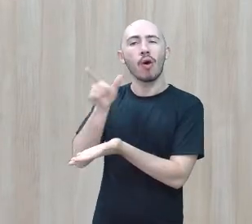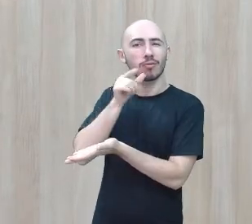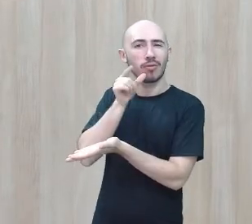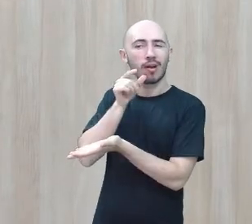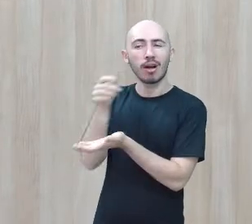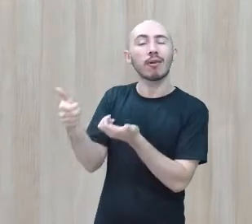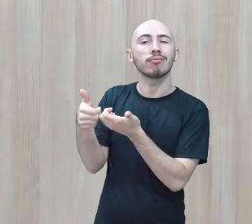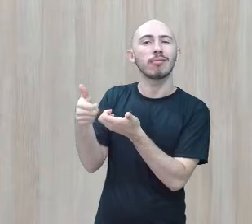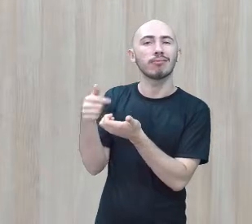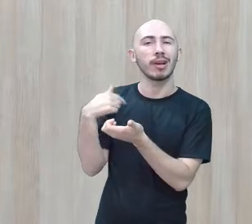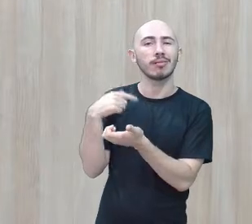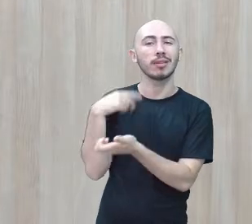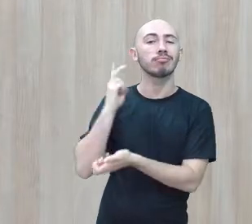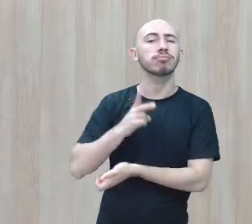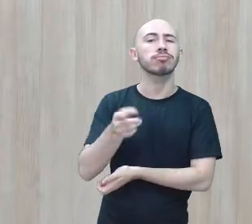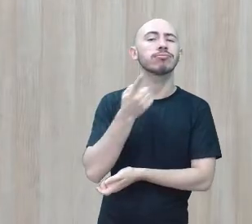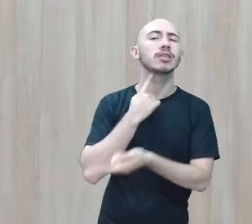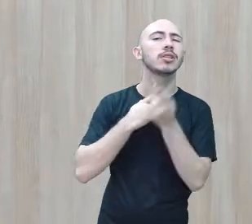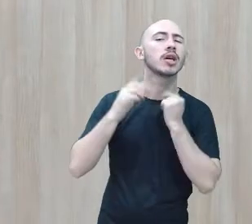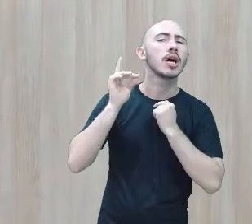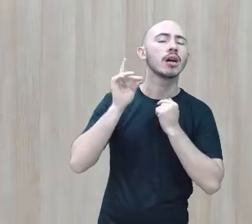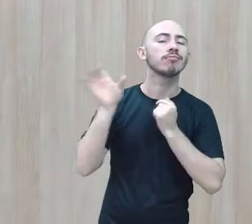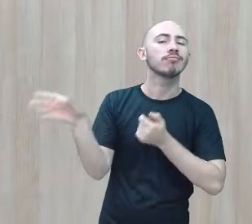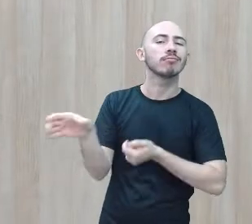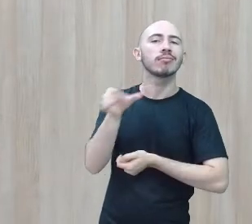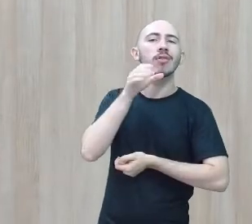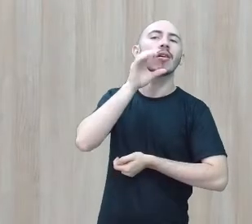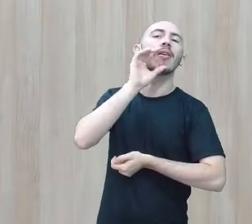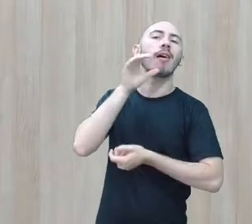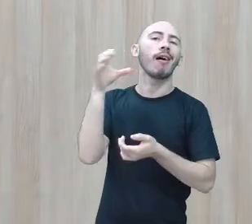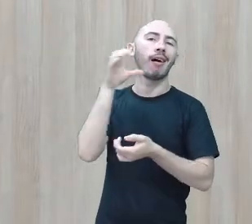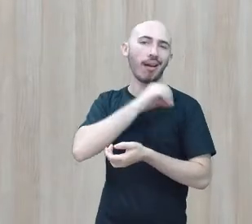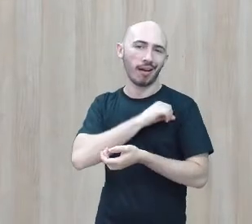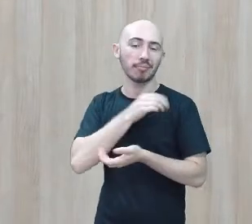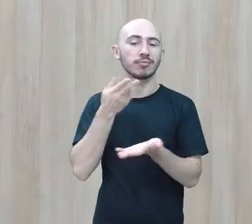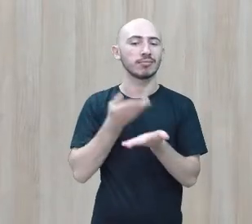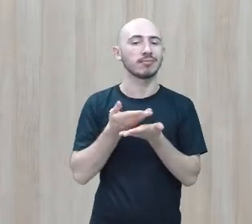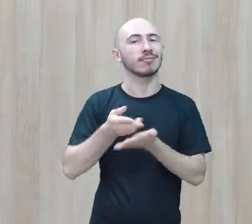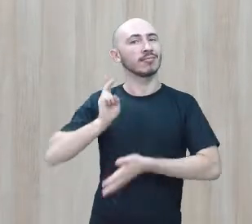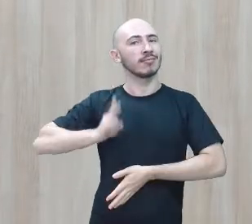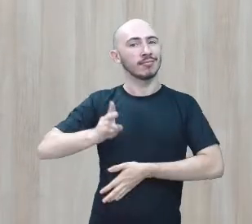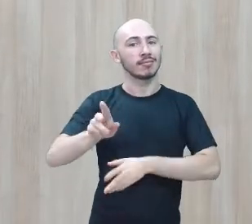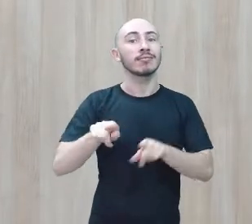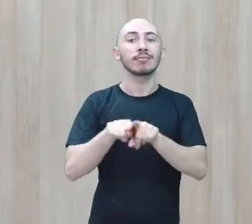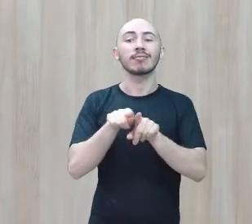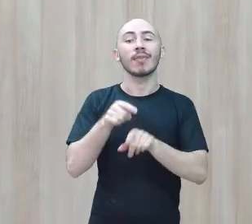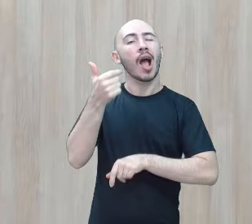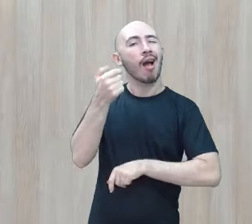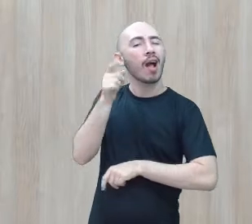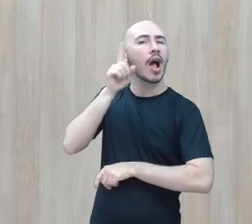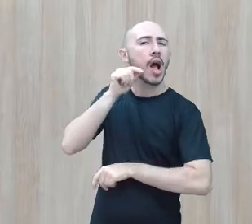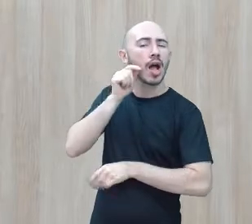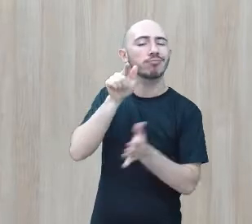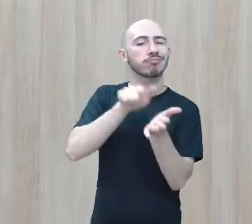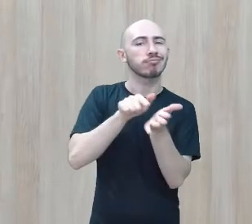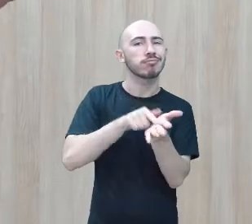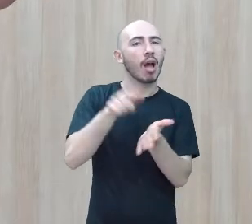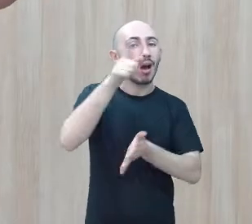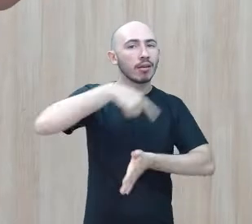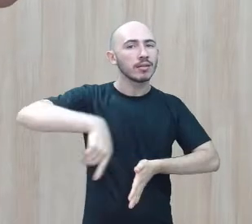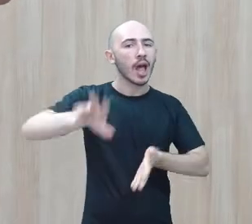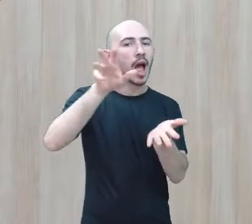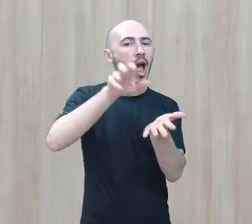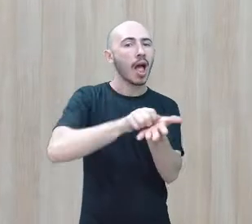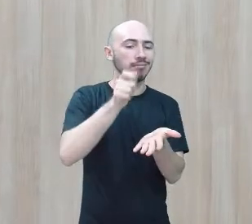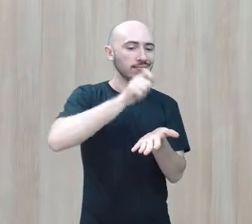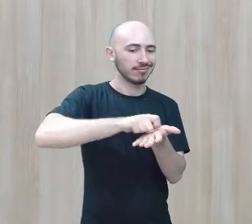juntinho, para não precisar de sair. Olhem também se tem perto uma caneta, um papel. Eu acredito que vocês